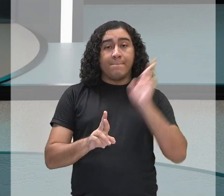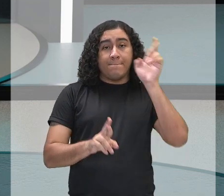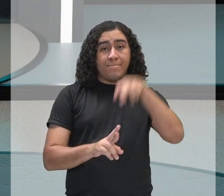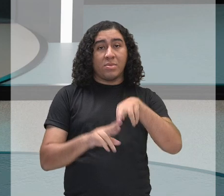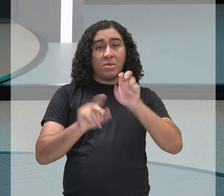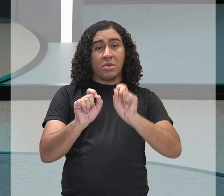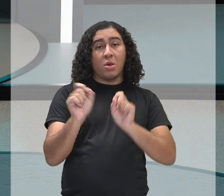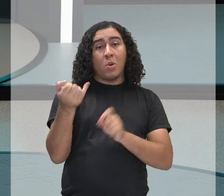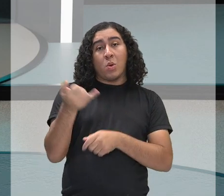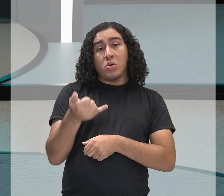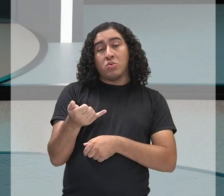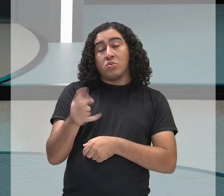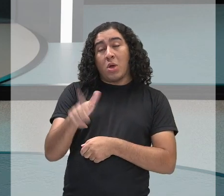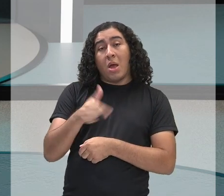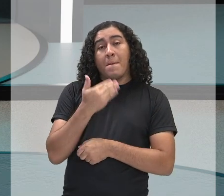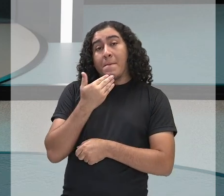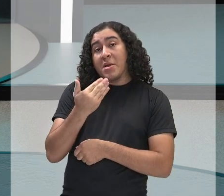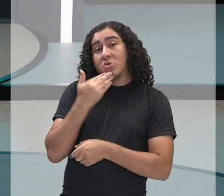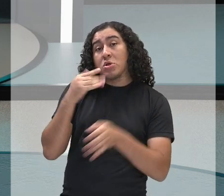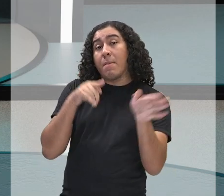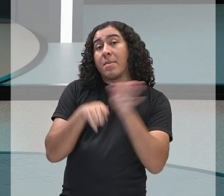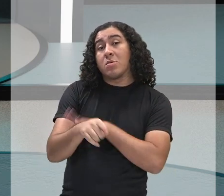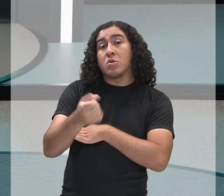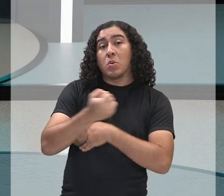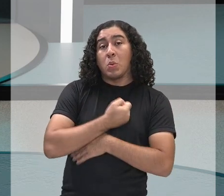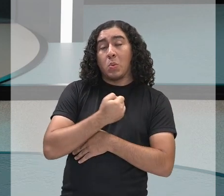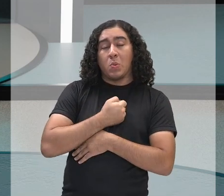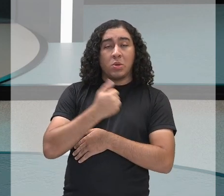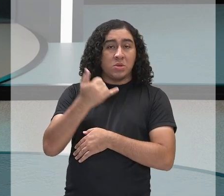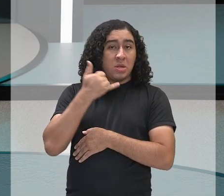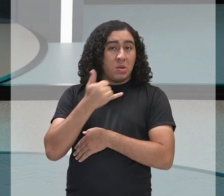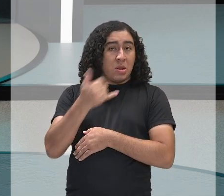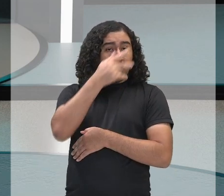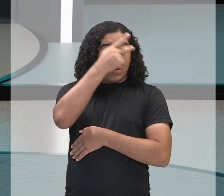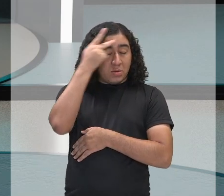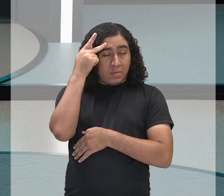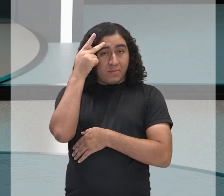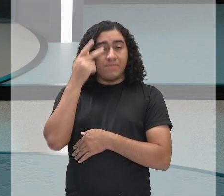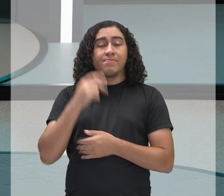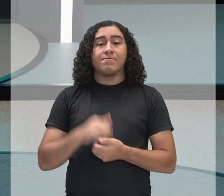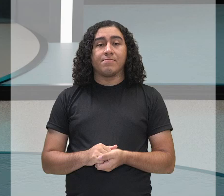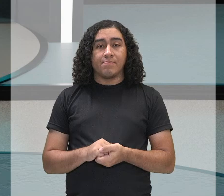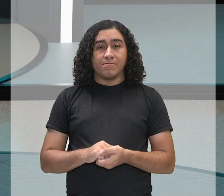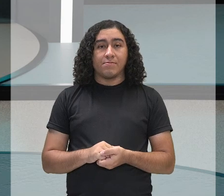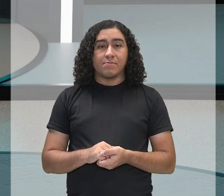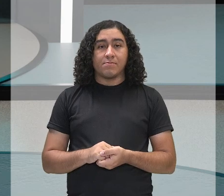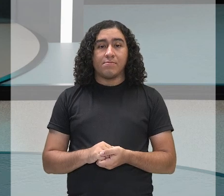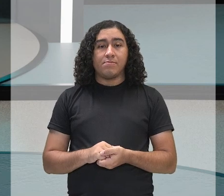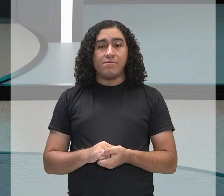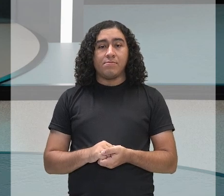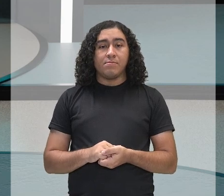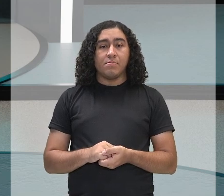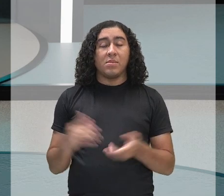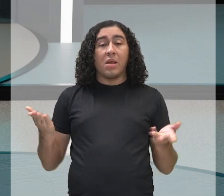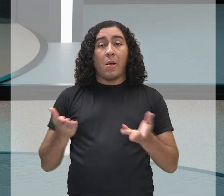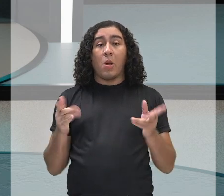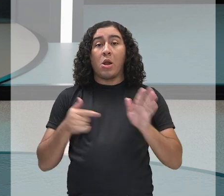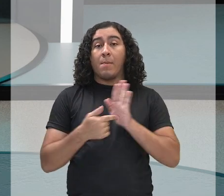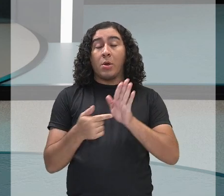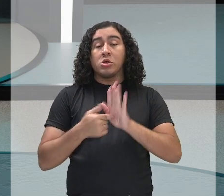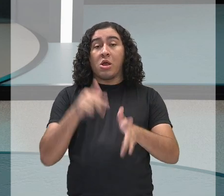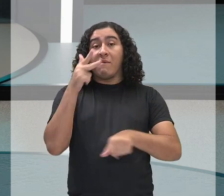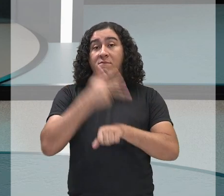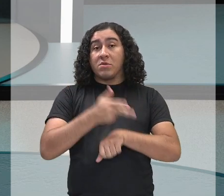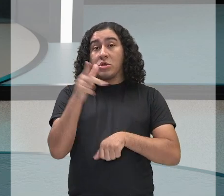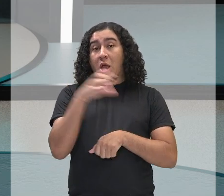a pedido, né, a pergunta para saber qual é o número de telefone de alguém. Agora eu vou mostrar um vídeo